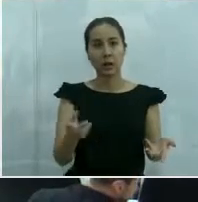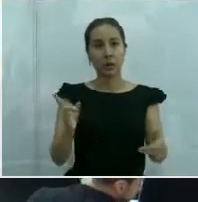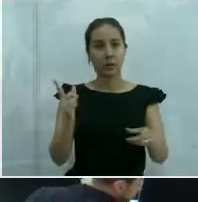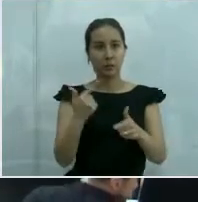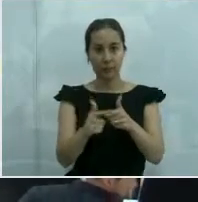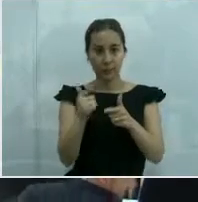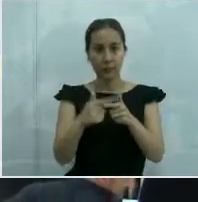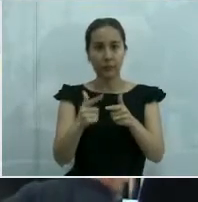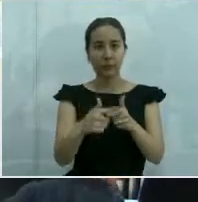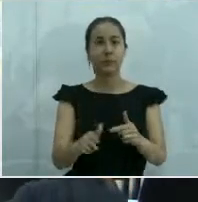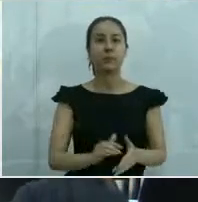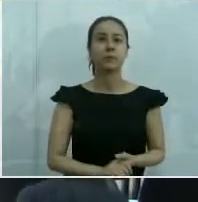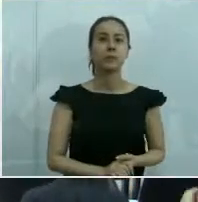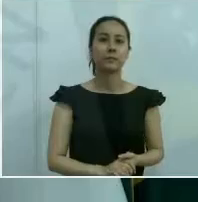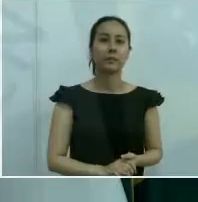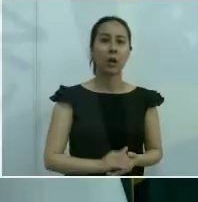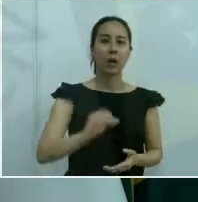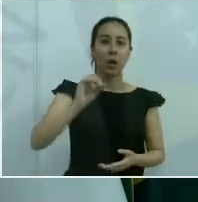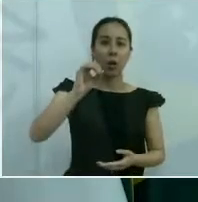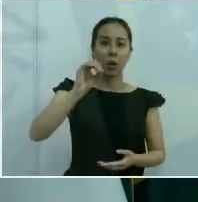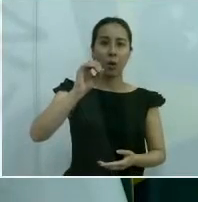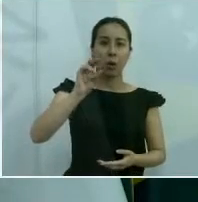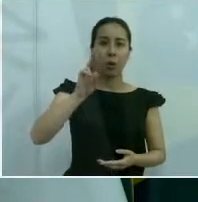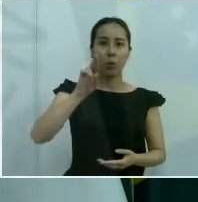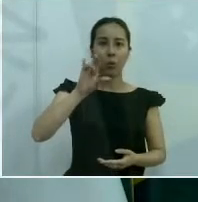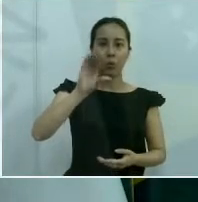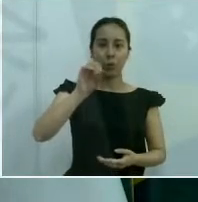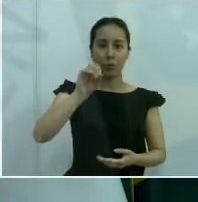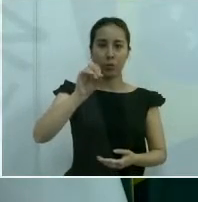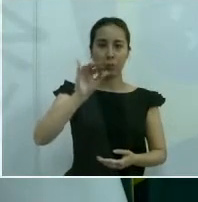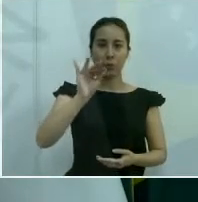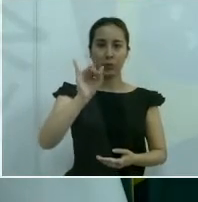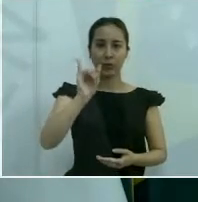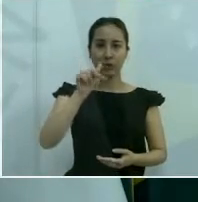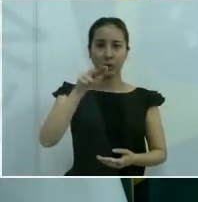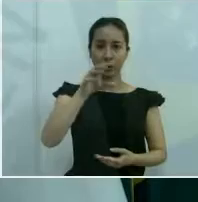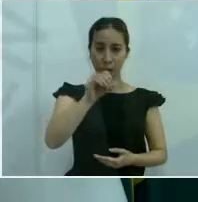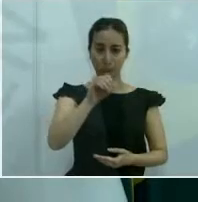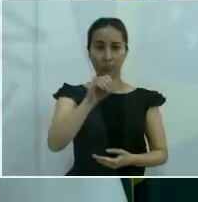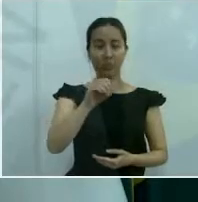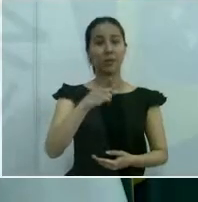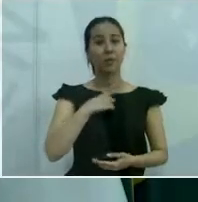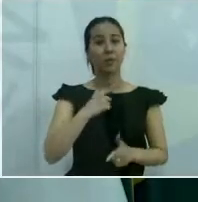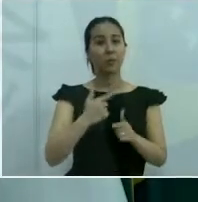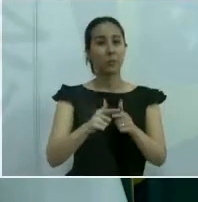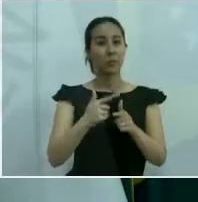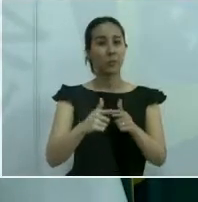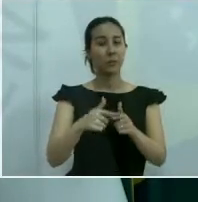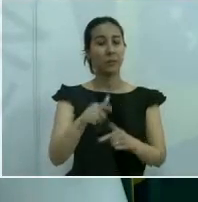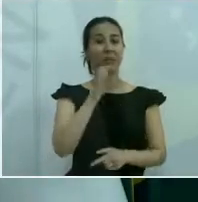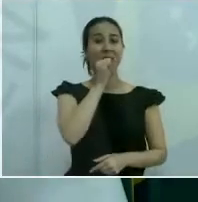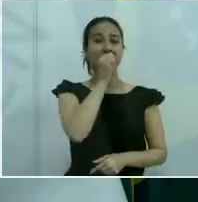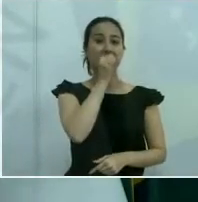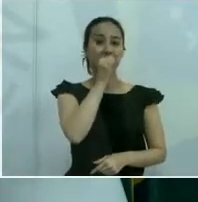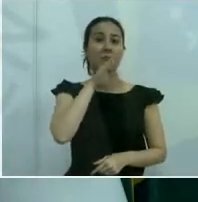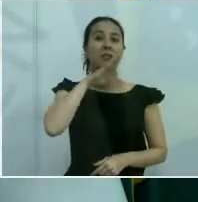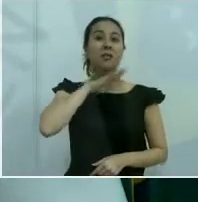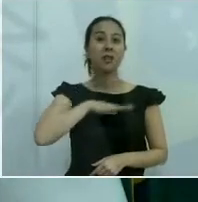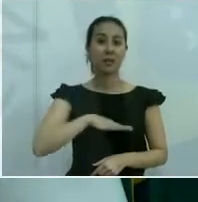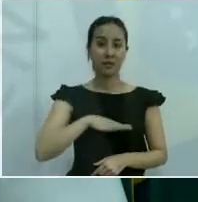ela hiberna sábado às 13 horas e vai acordar só na segunda às 10 da